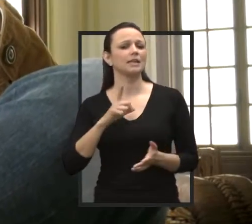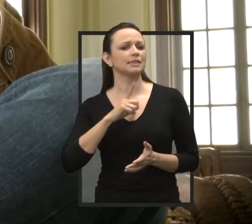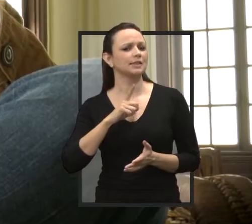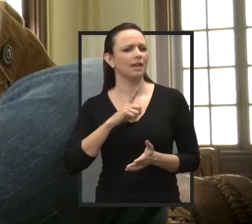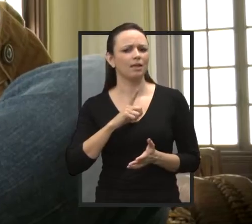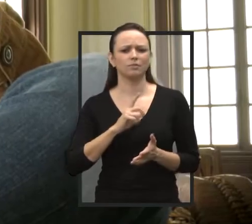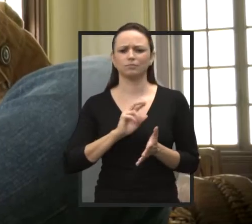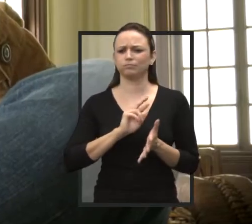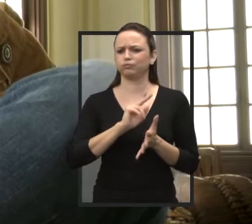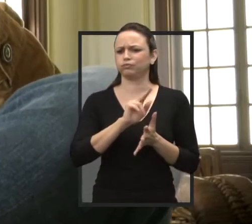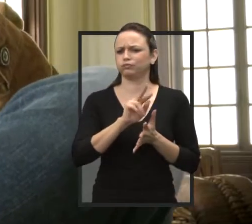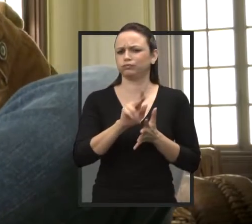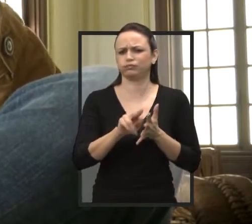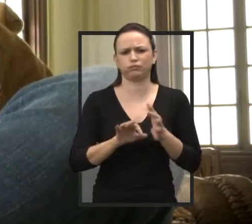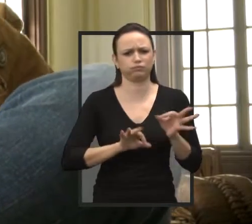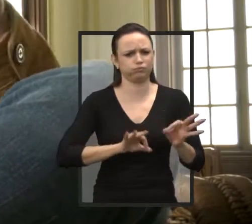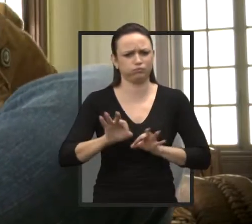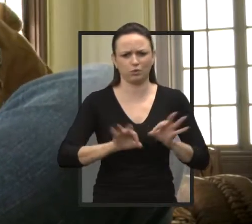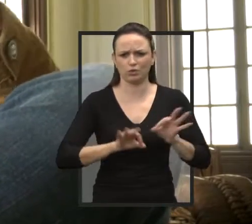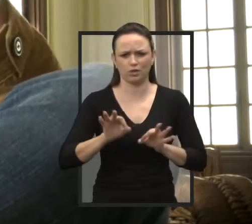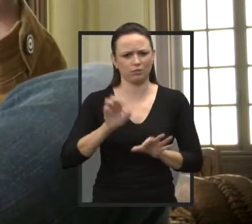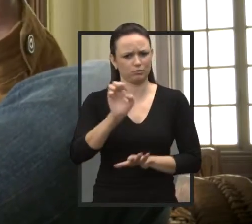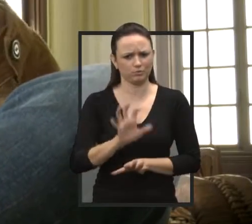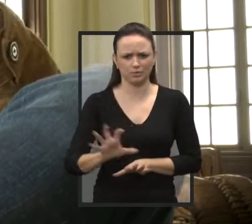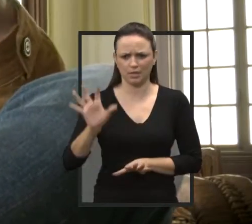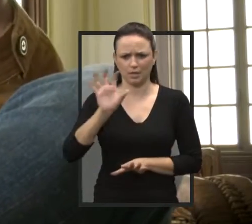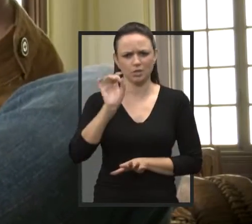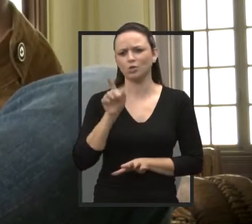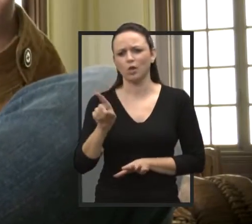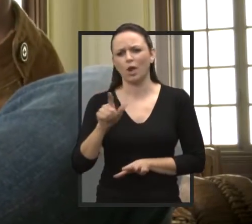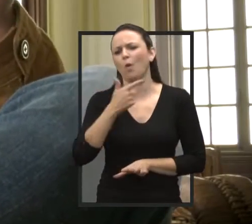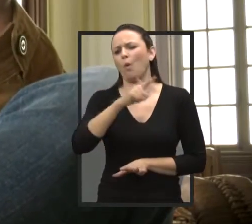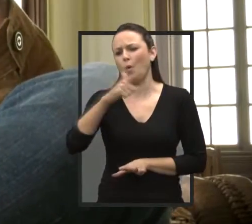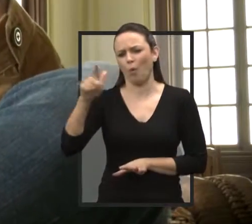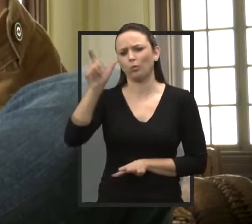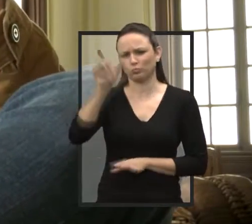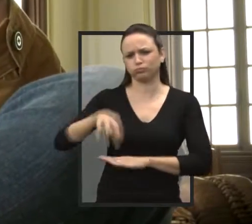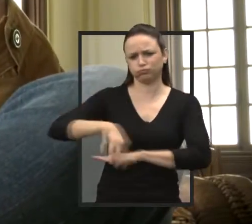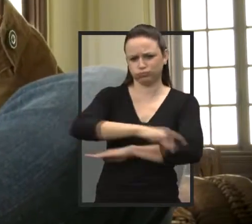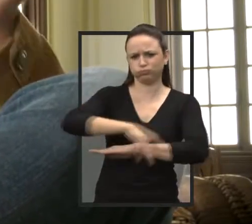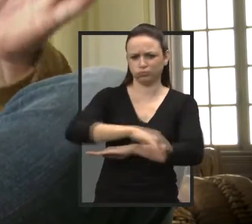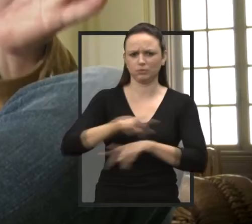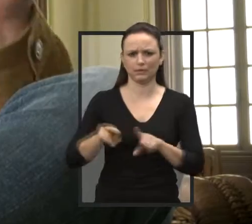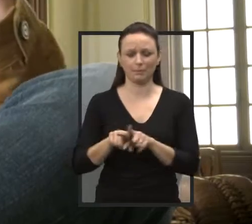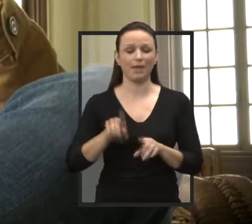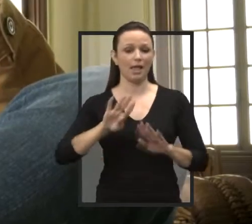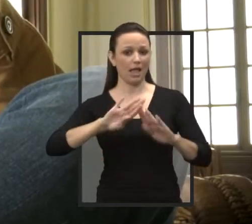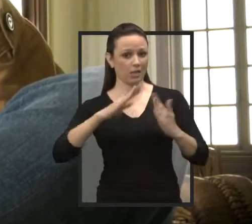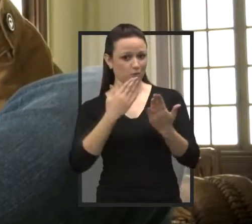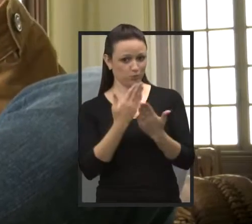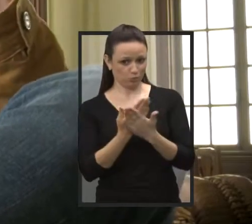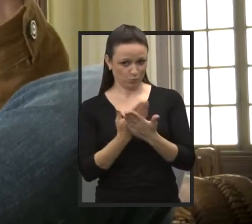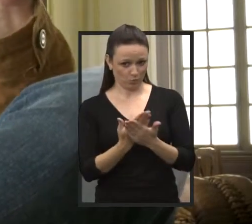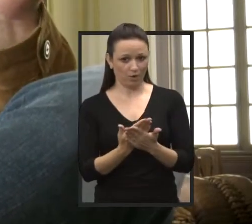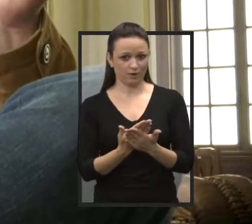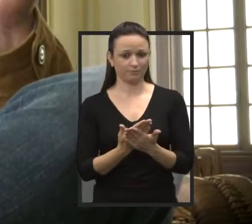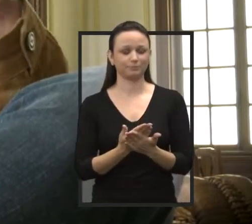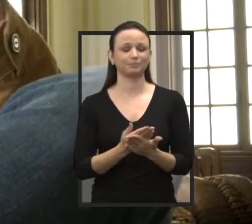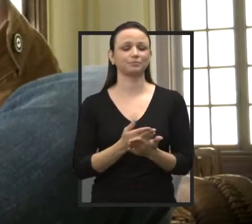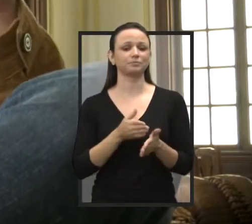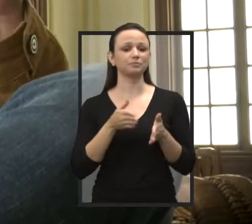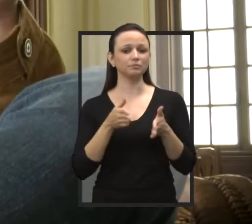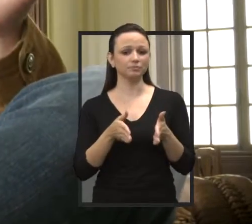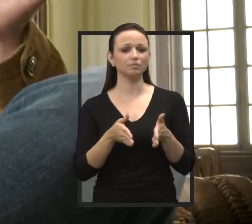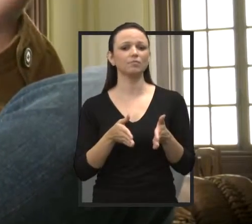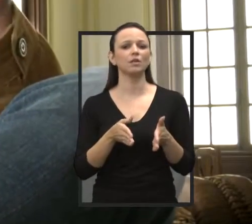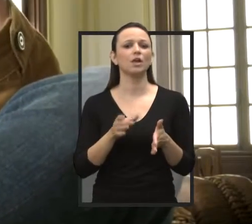teve vários projetos no estado, não só ele, mas outros arquitetos. Então era uma escola ela